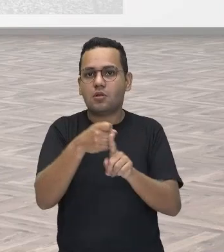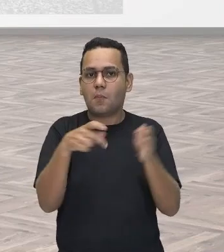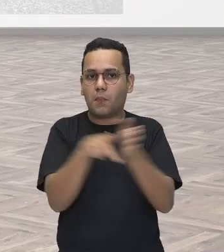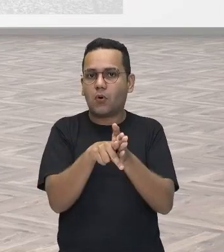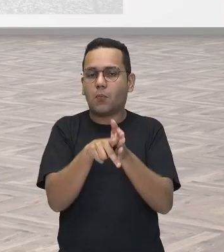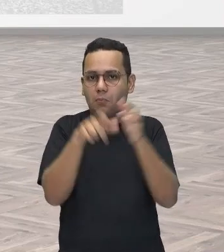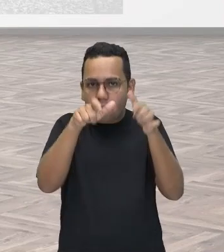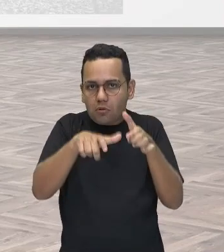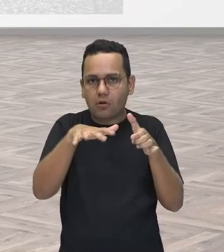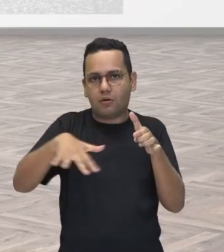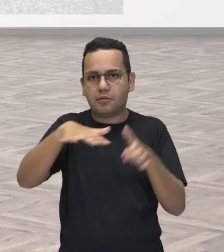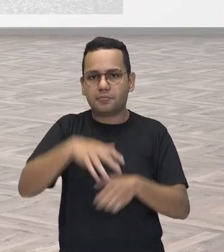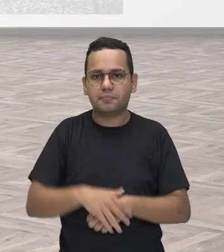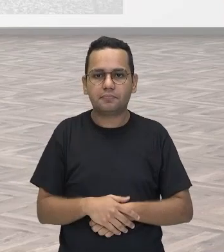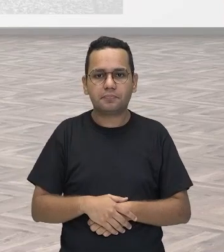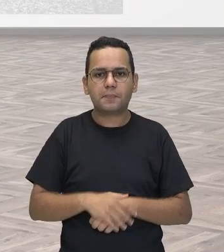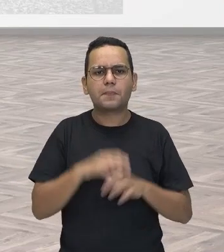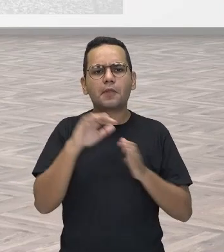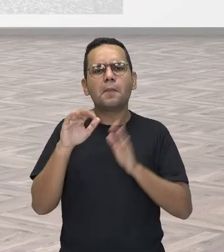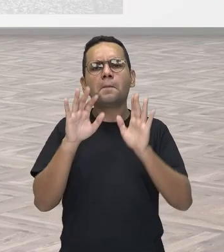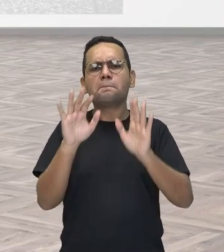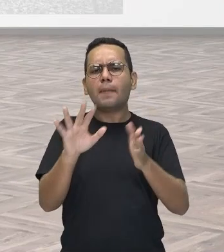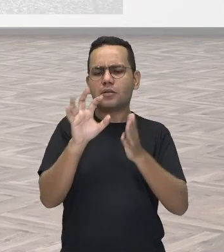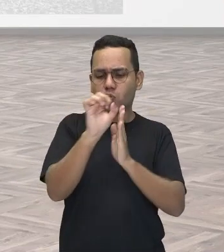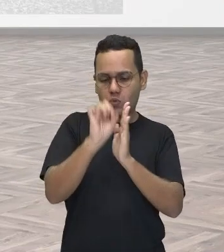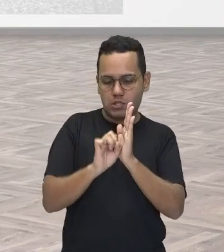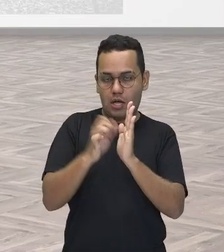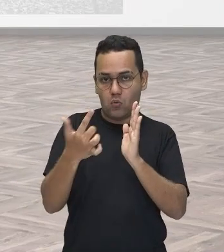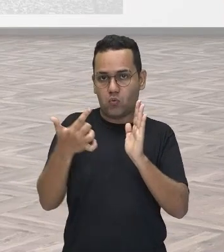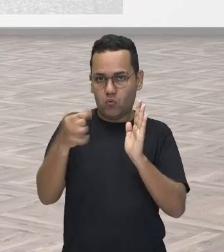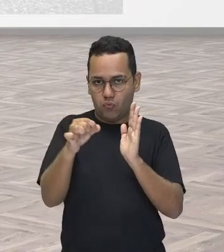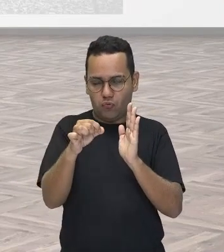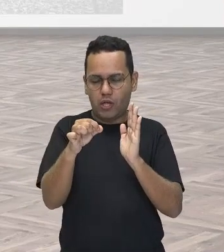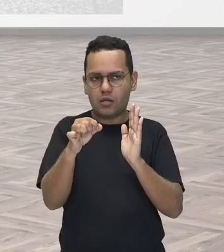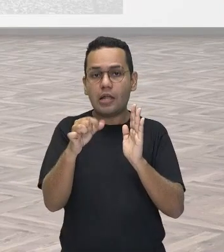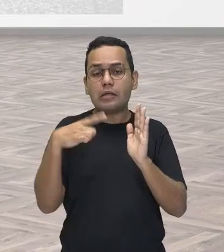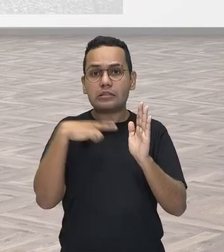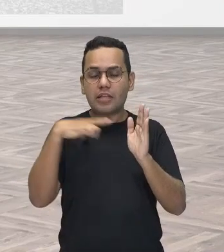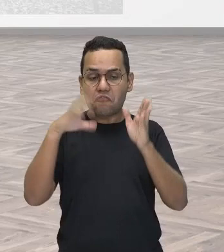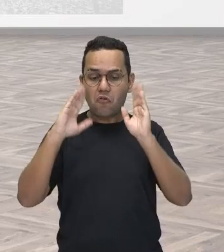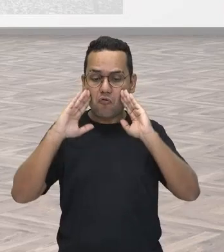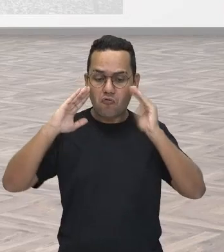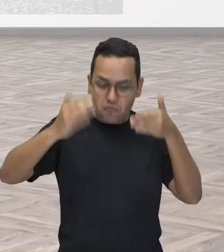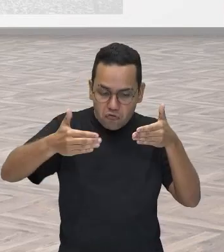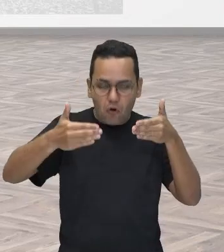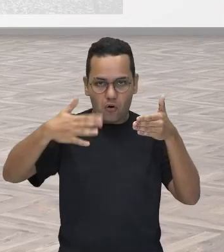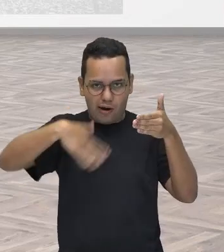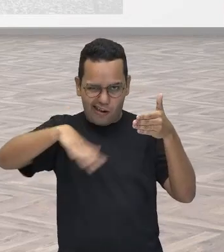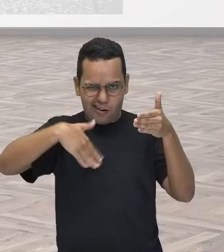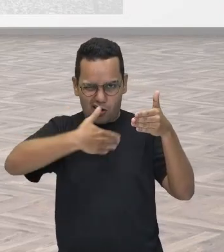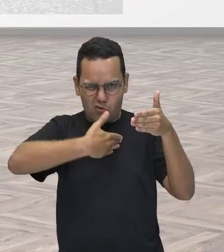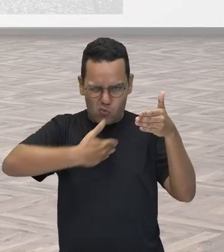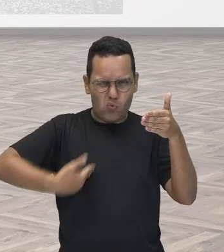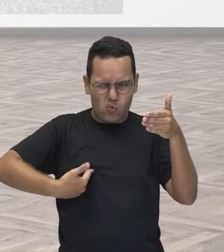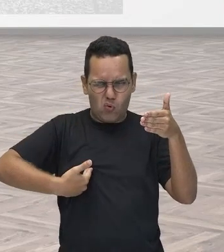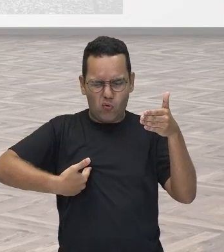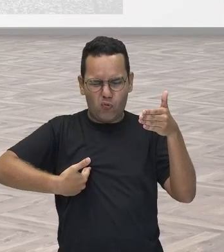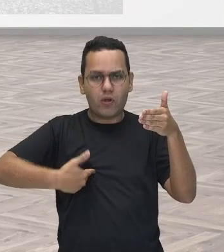partir do século XX a gente vai ver aí essa preocupação do governo em relação à região